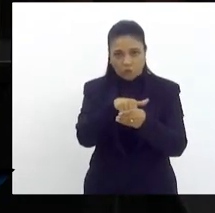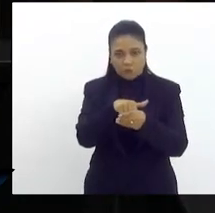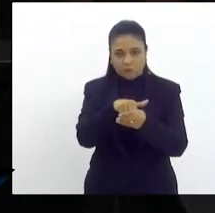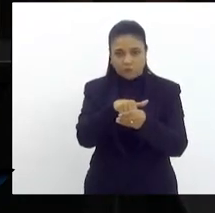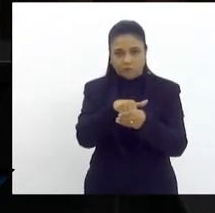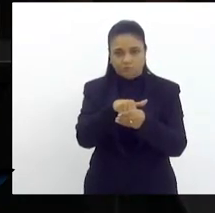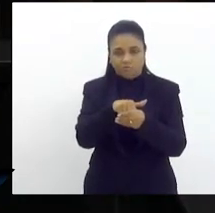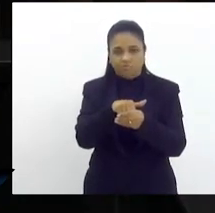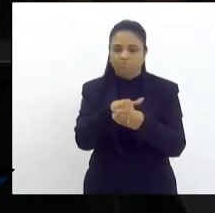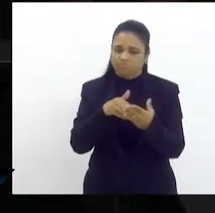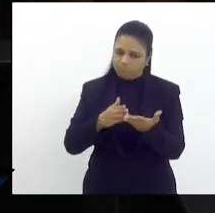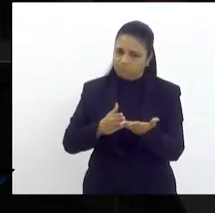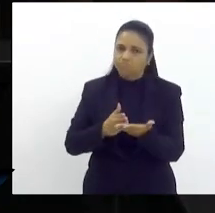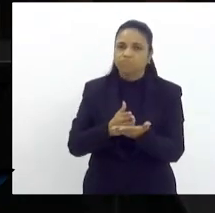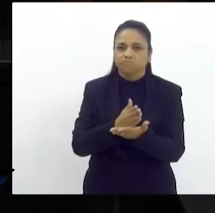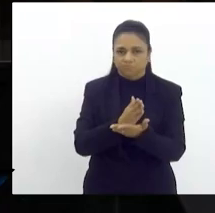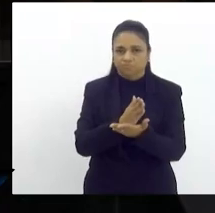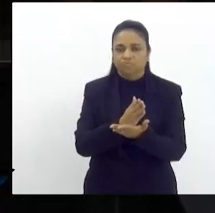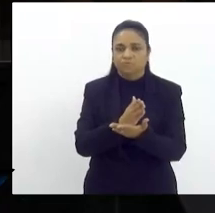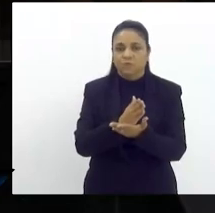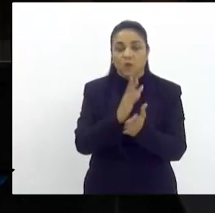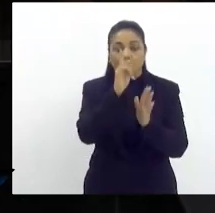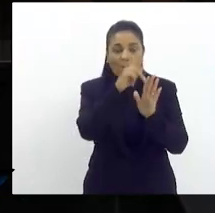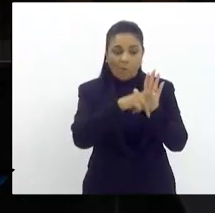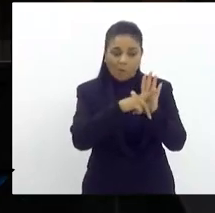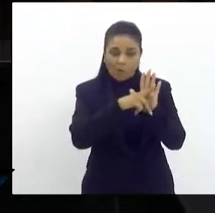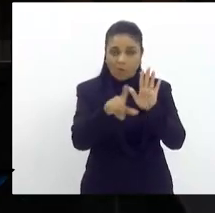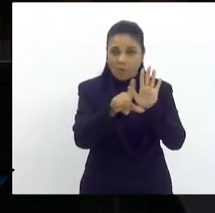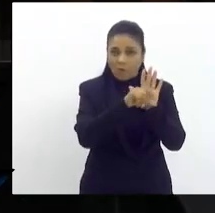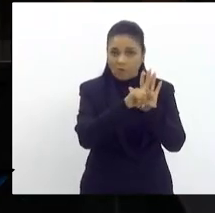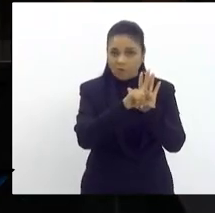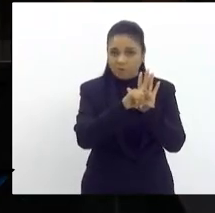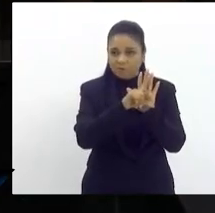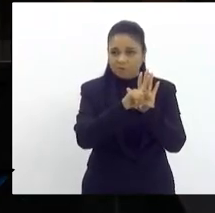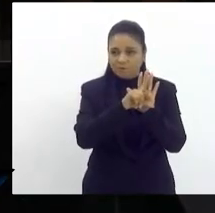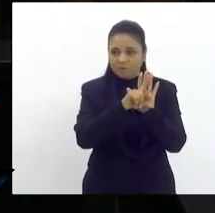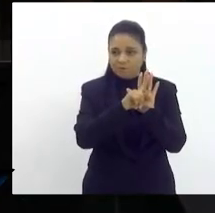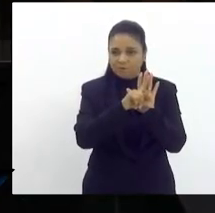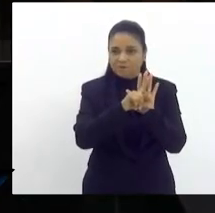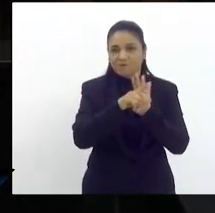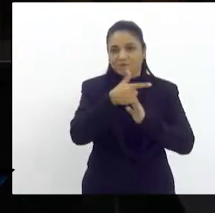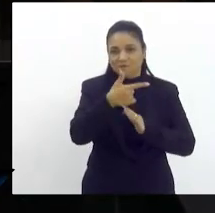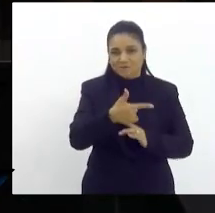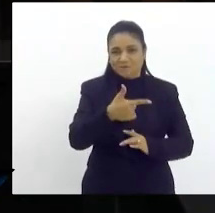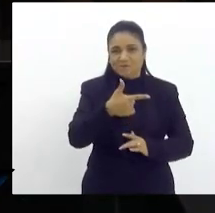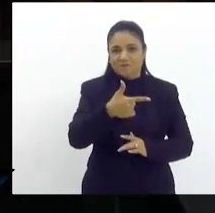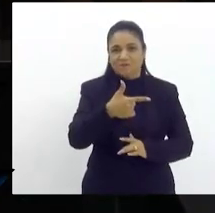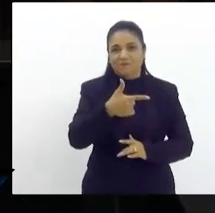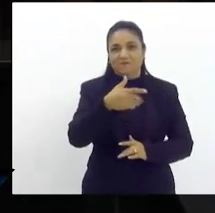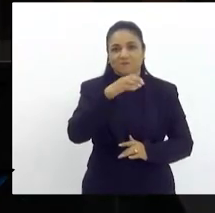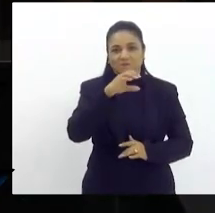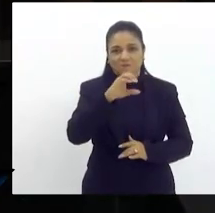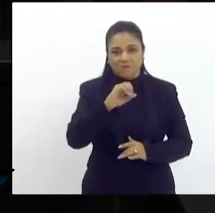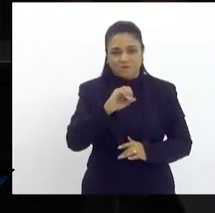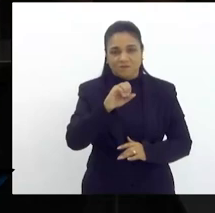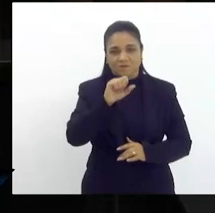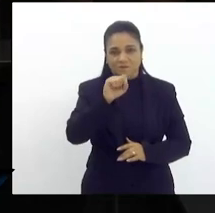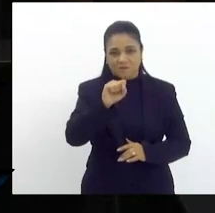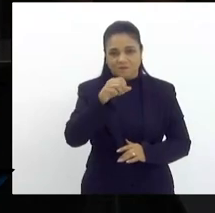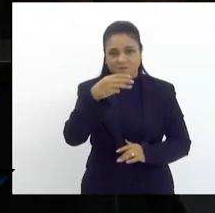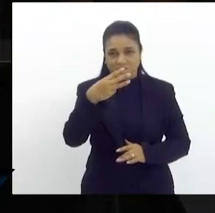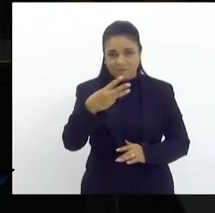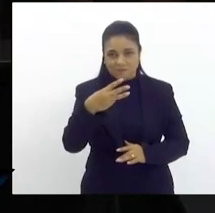favorável ao projeto de lei 2.83 a